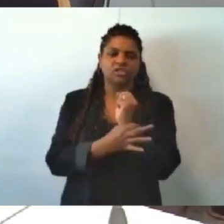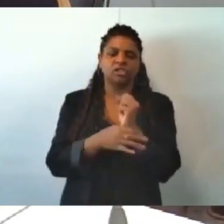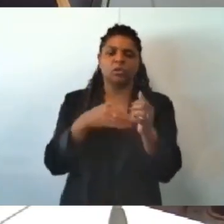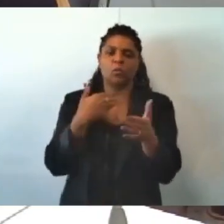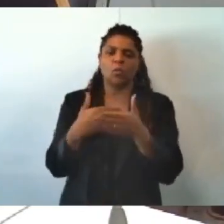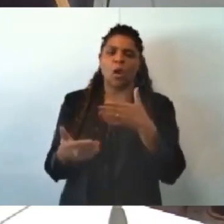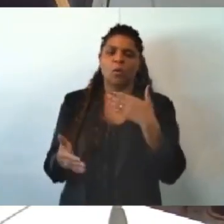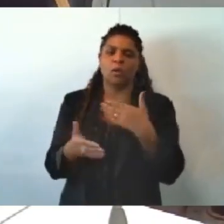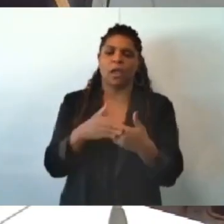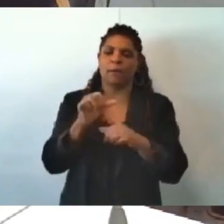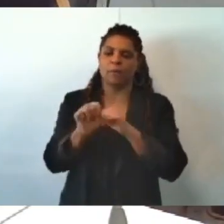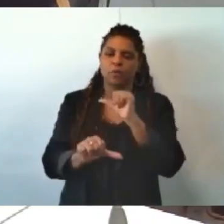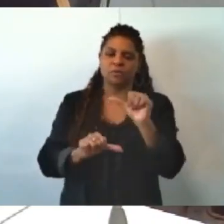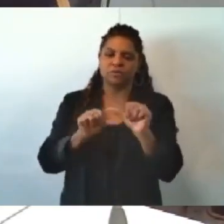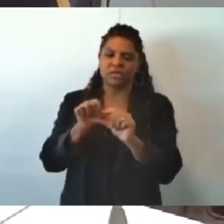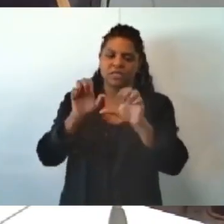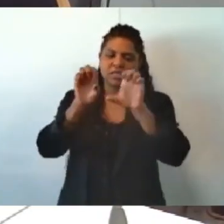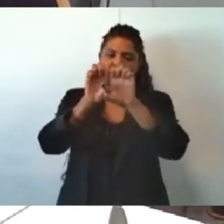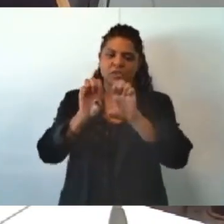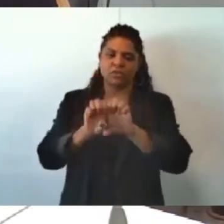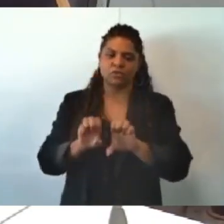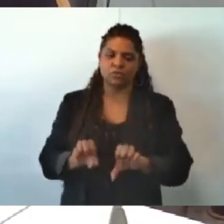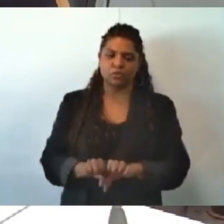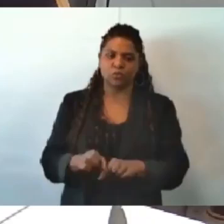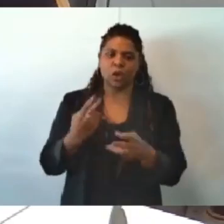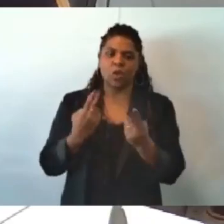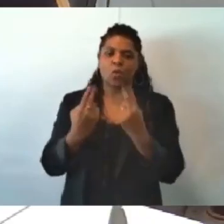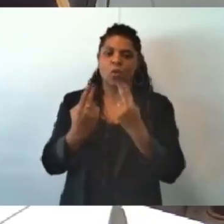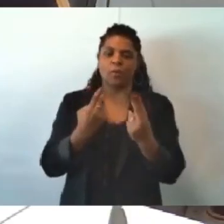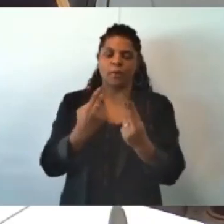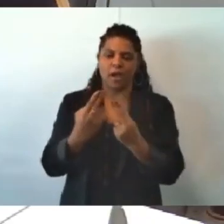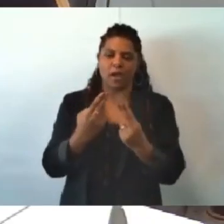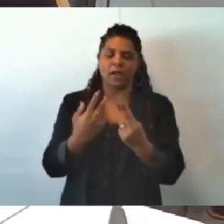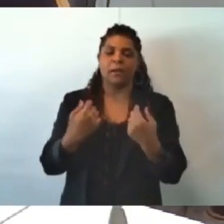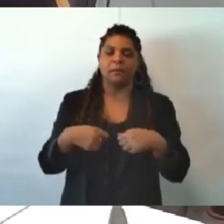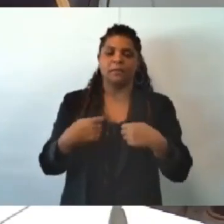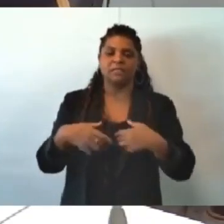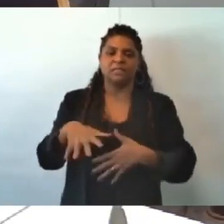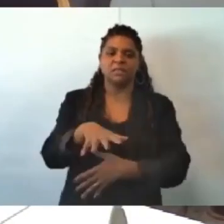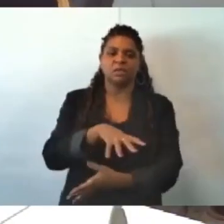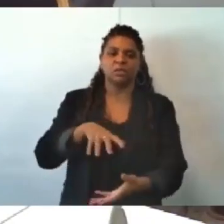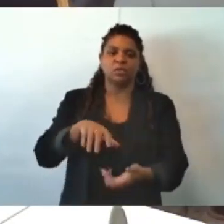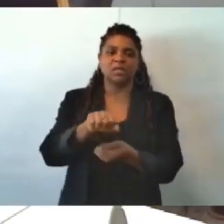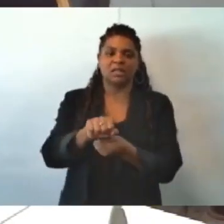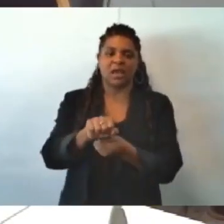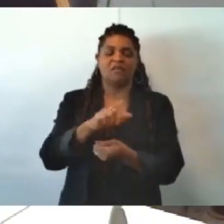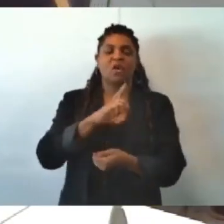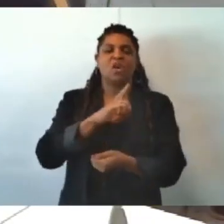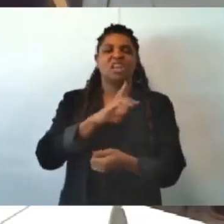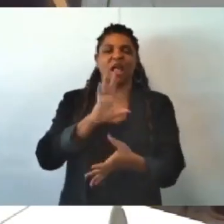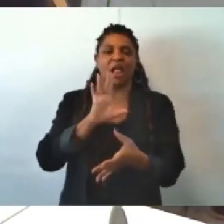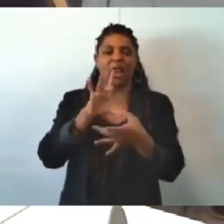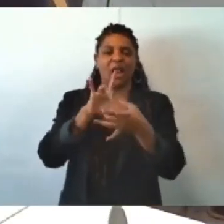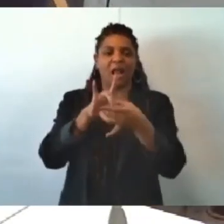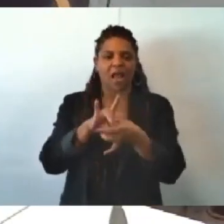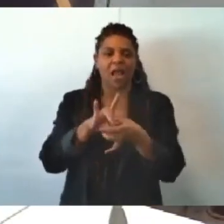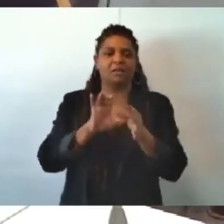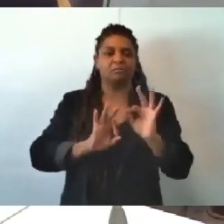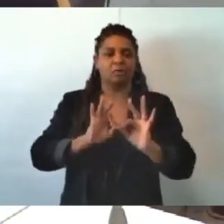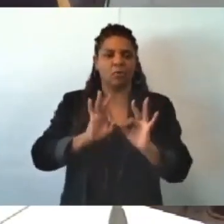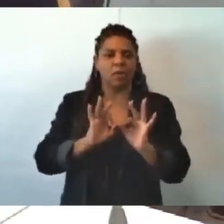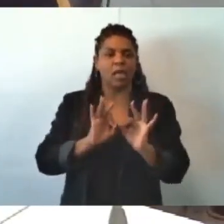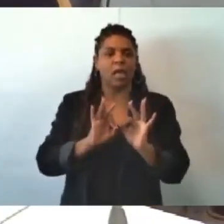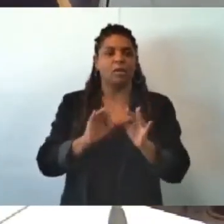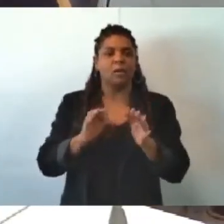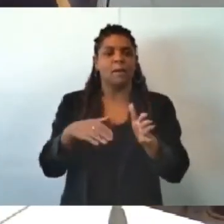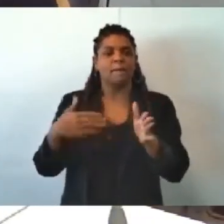seja sustentável e esteja alinhada com planos de longo prazo que transcendam as atuais lideranças municipais, já